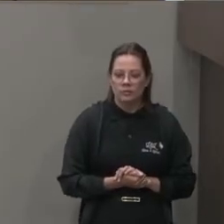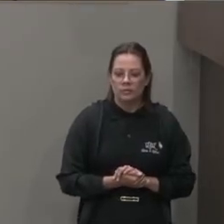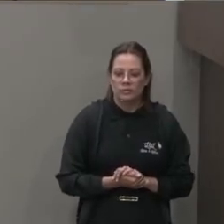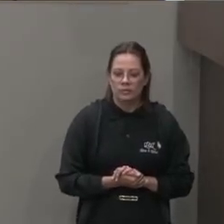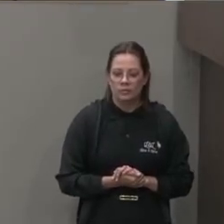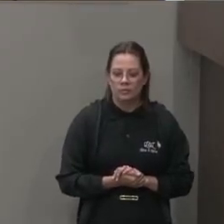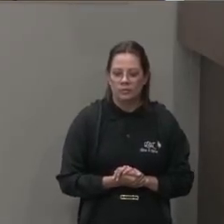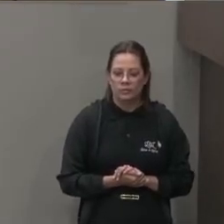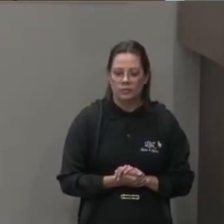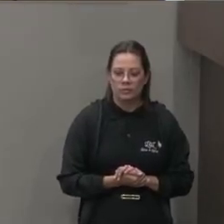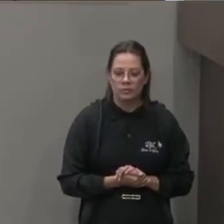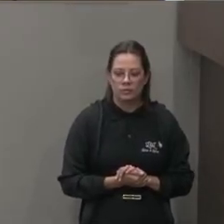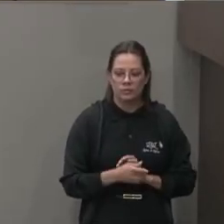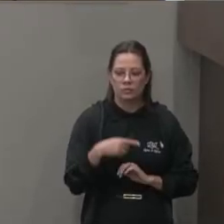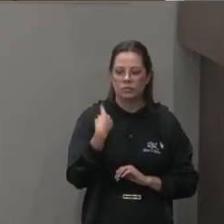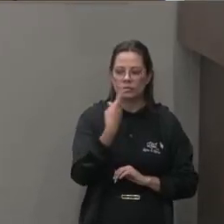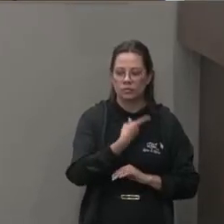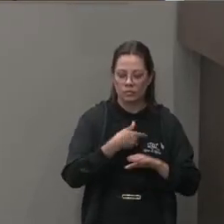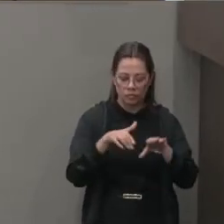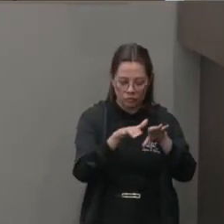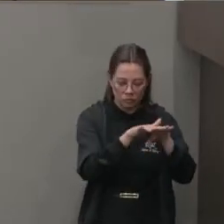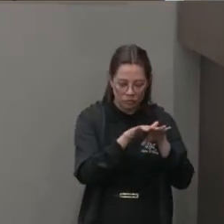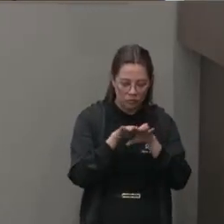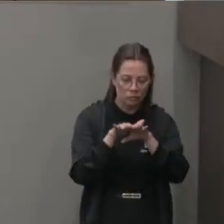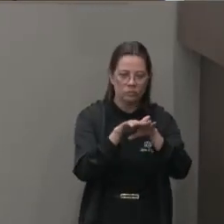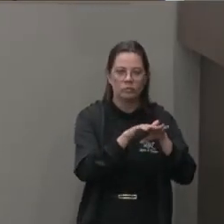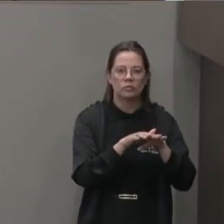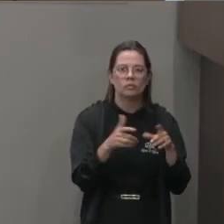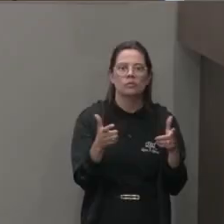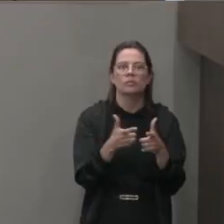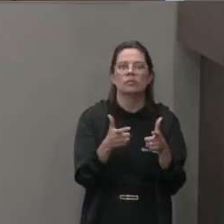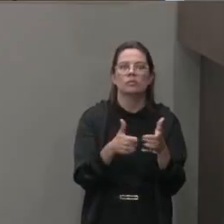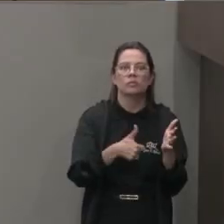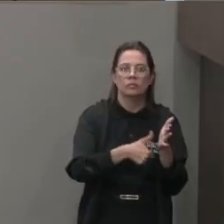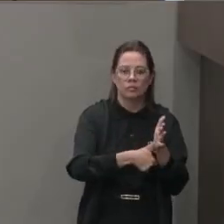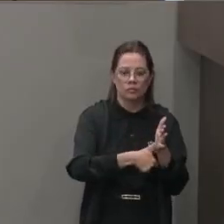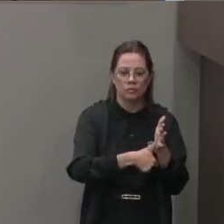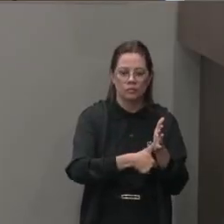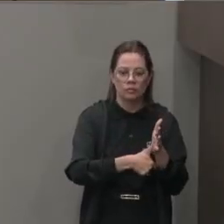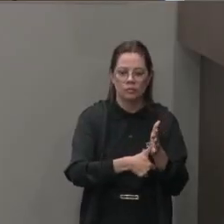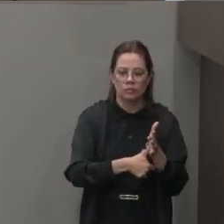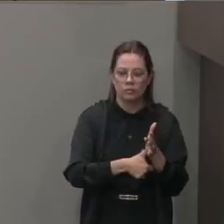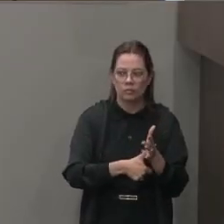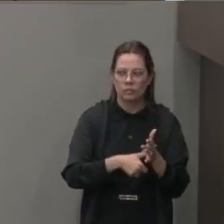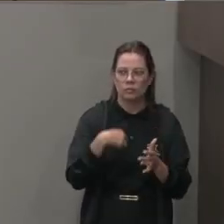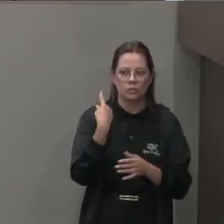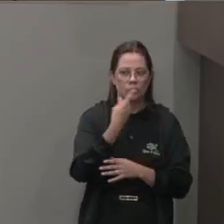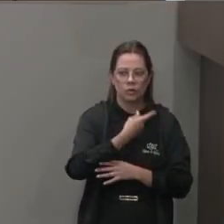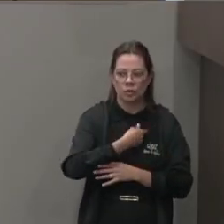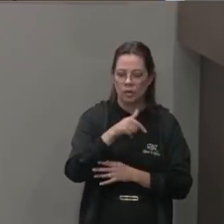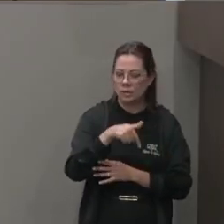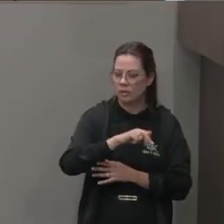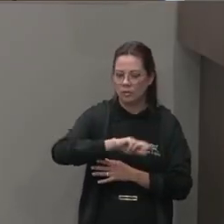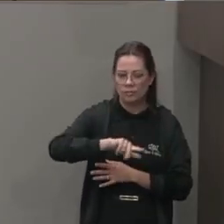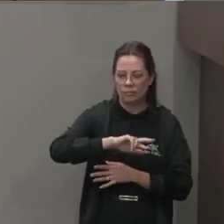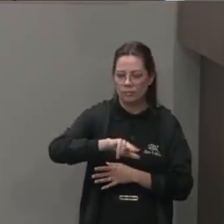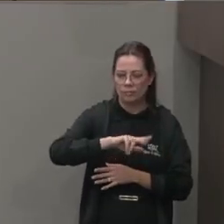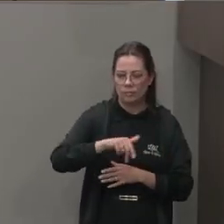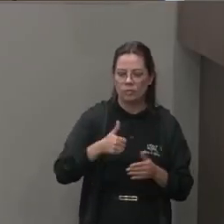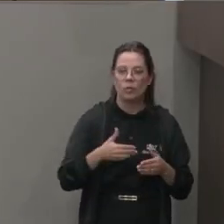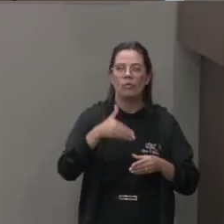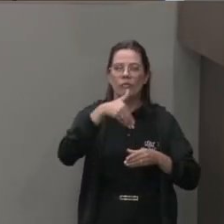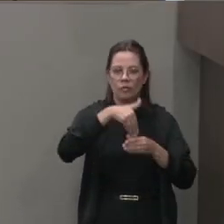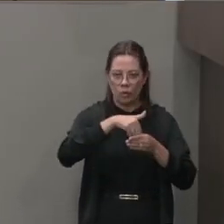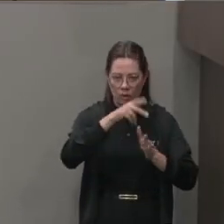nós não vamos chegar num senso comum aonde vai ficar o botão, né? Aqui não vai ter jeito. Vamos